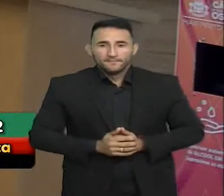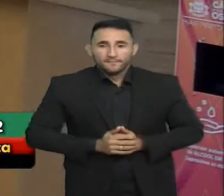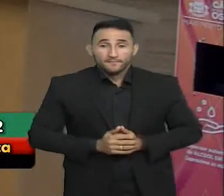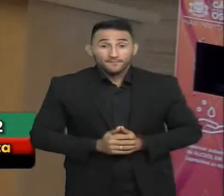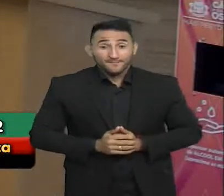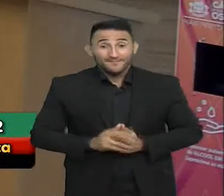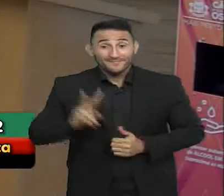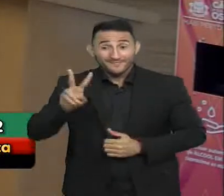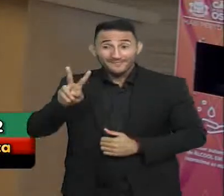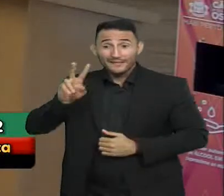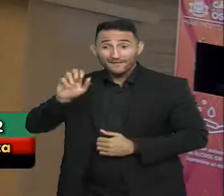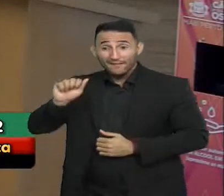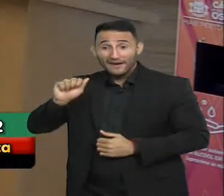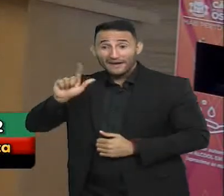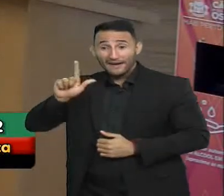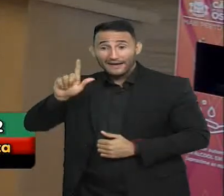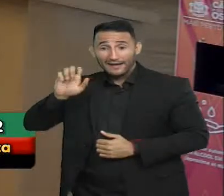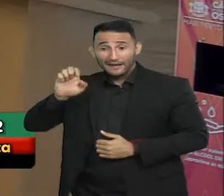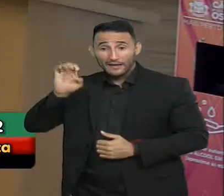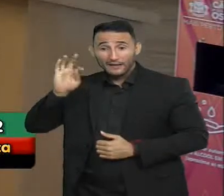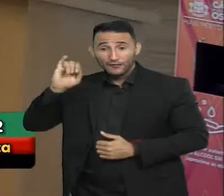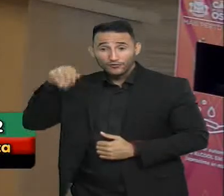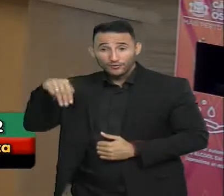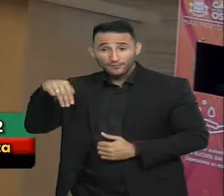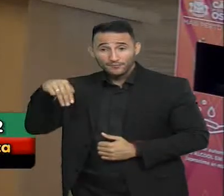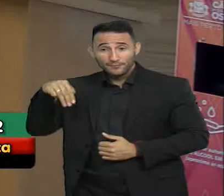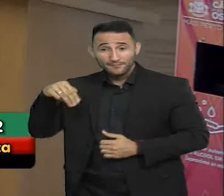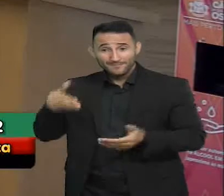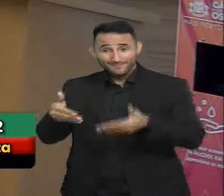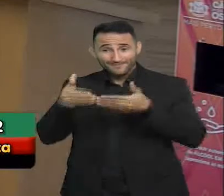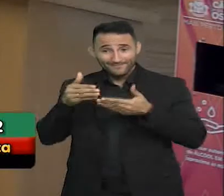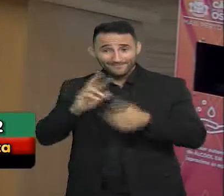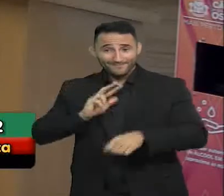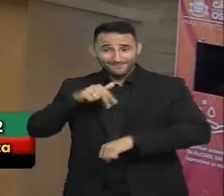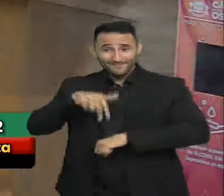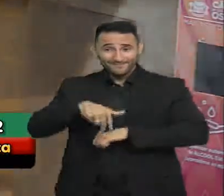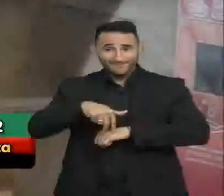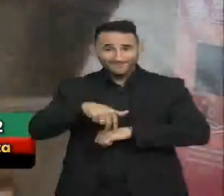Pai Valentim, por favor.